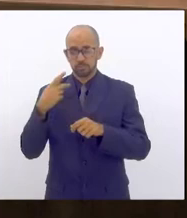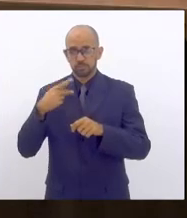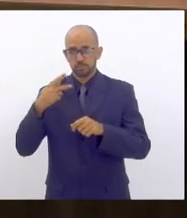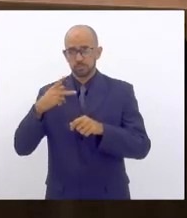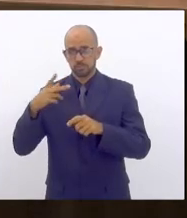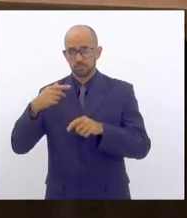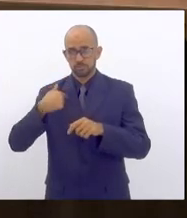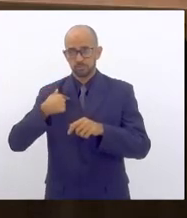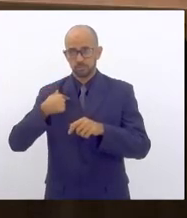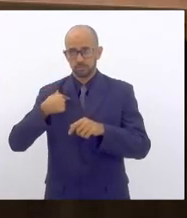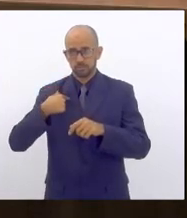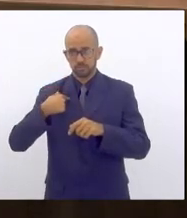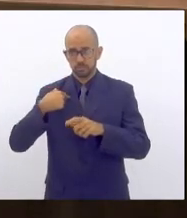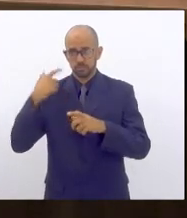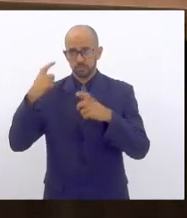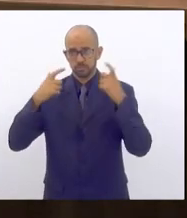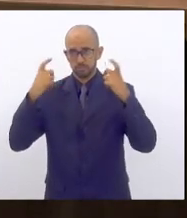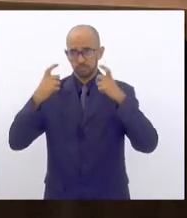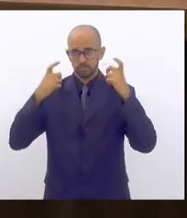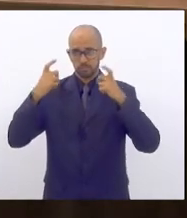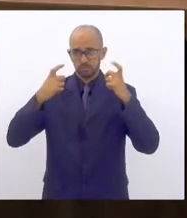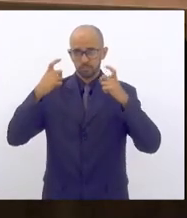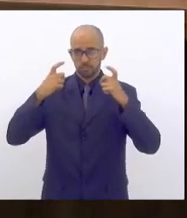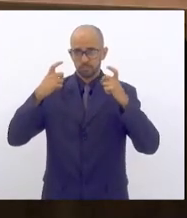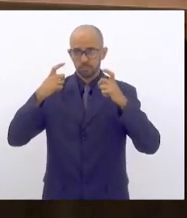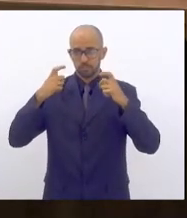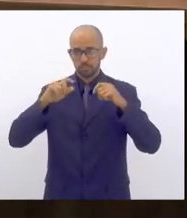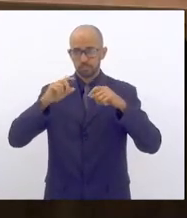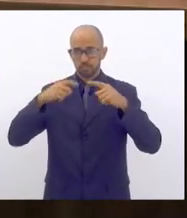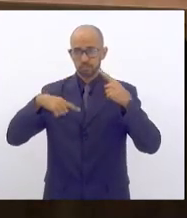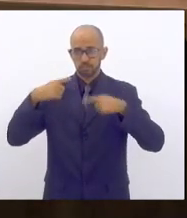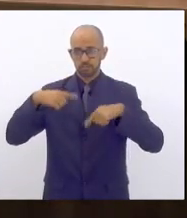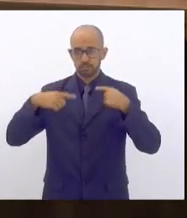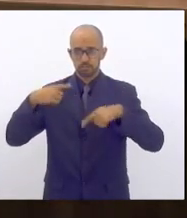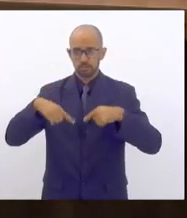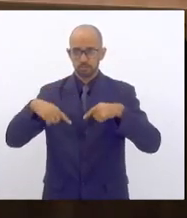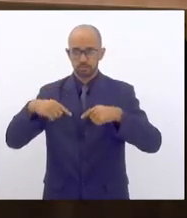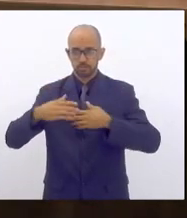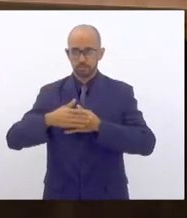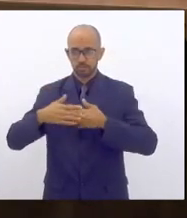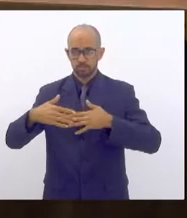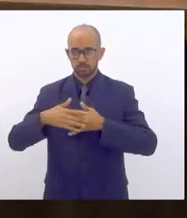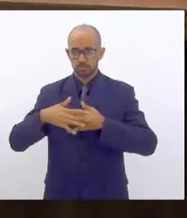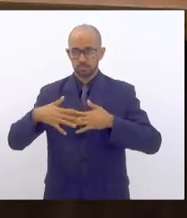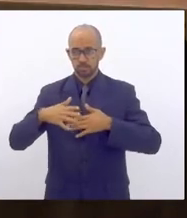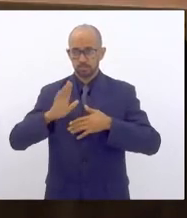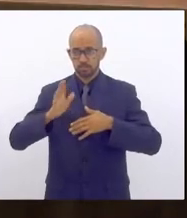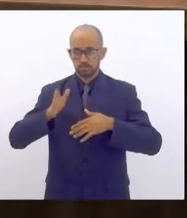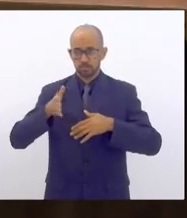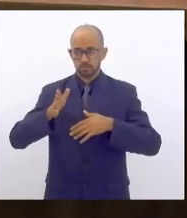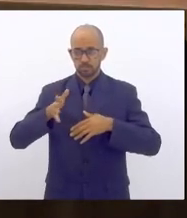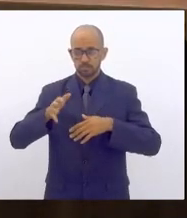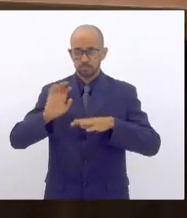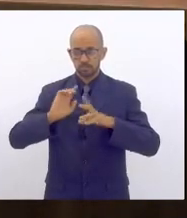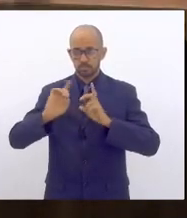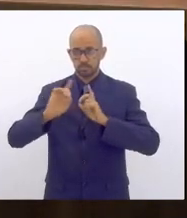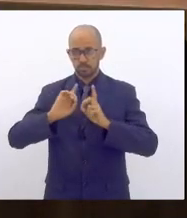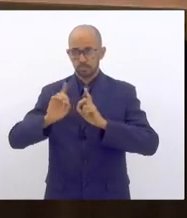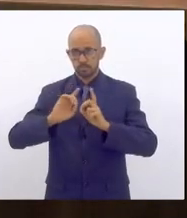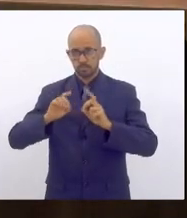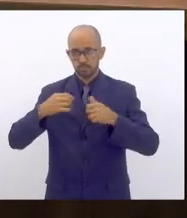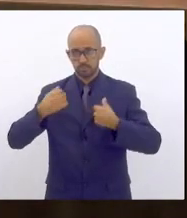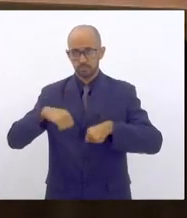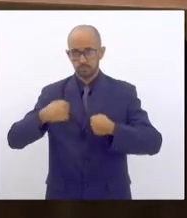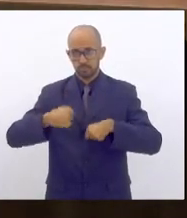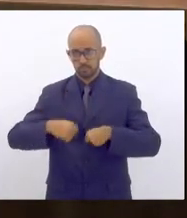época, preocupado com a política urbana, nós discutíamos já a necessidade de